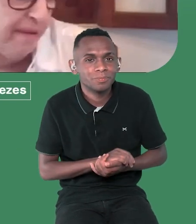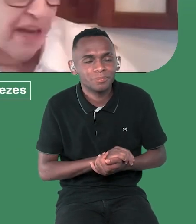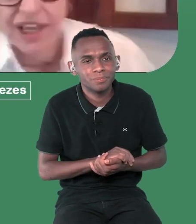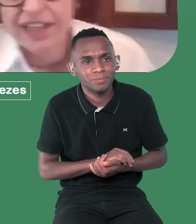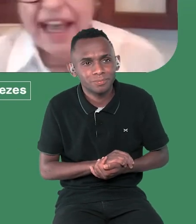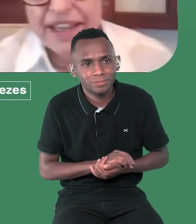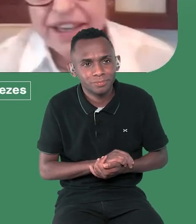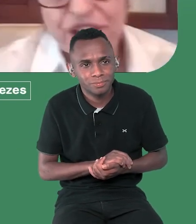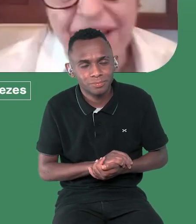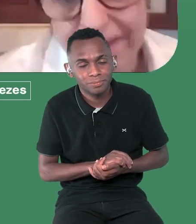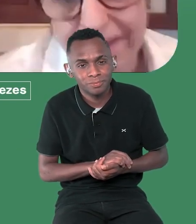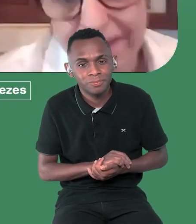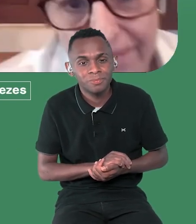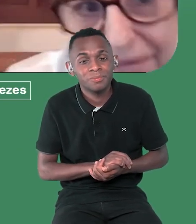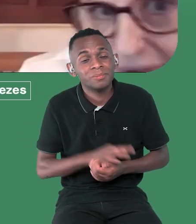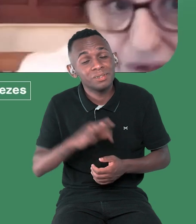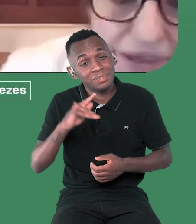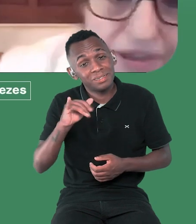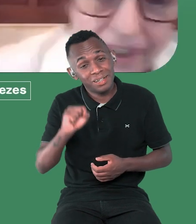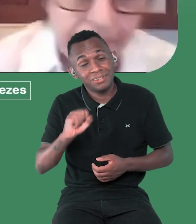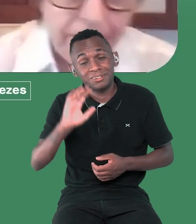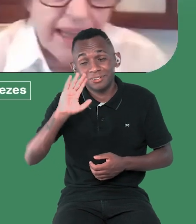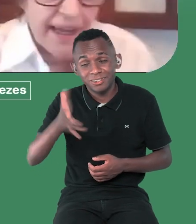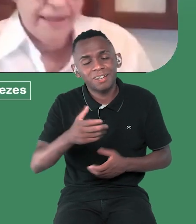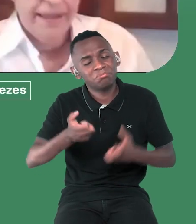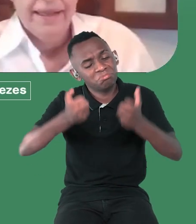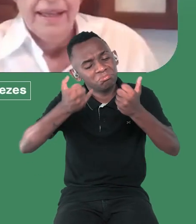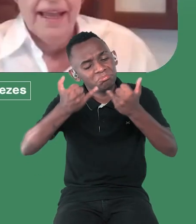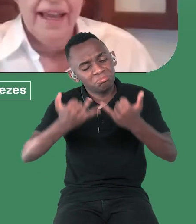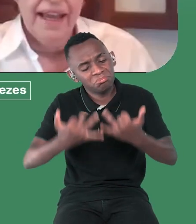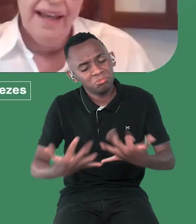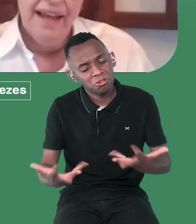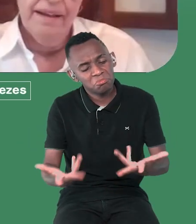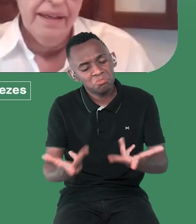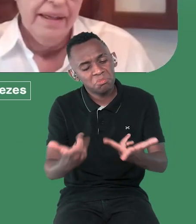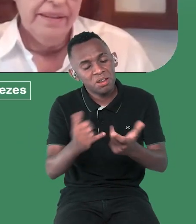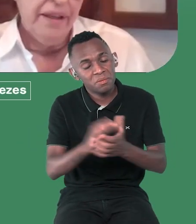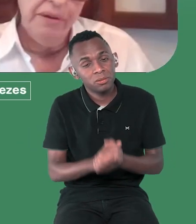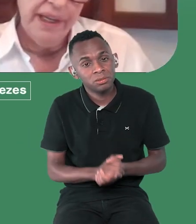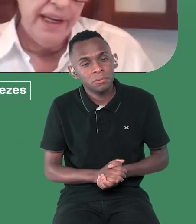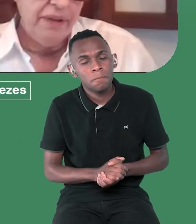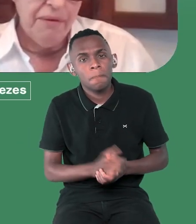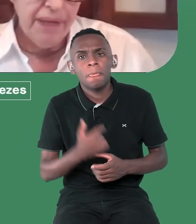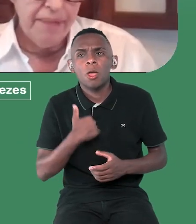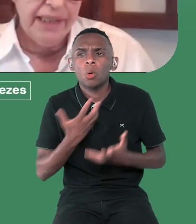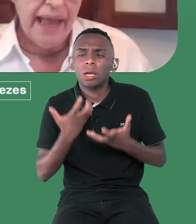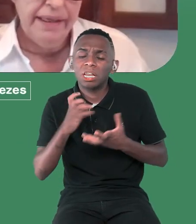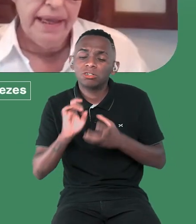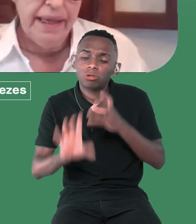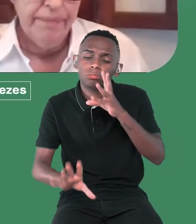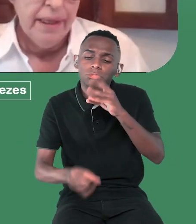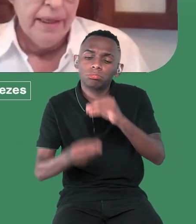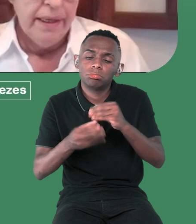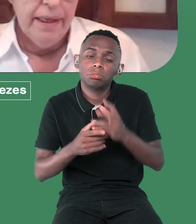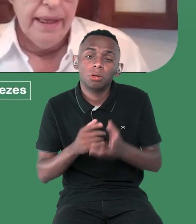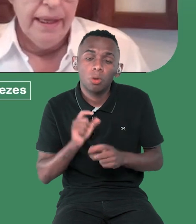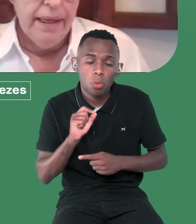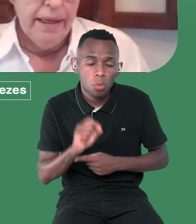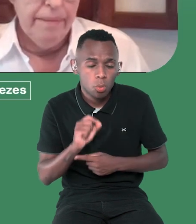Bom, acho que a Thaís já disse bem, né? Então, eu queria só complementar que